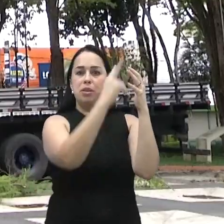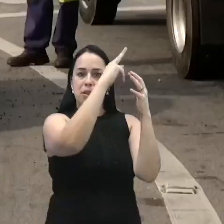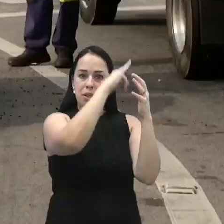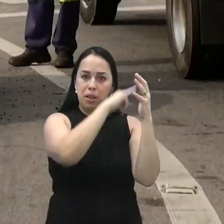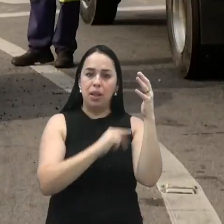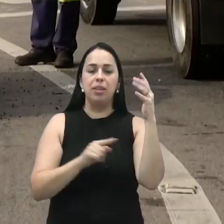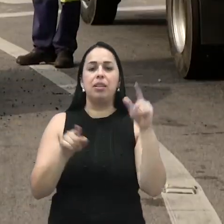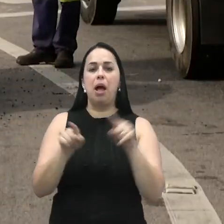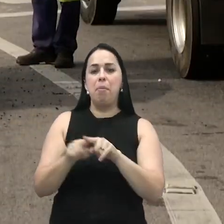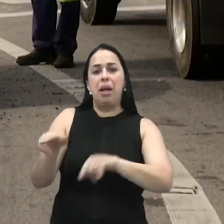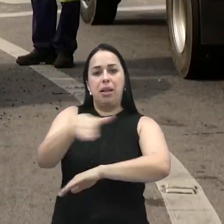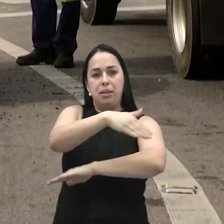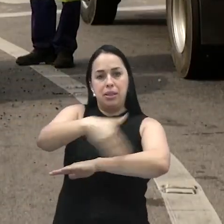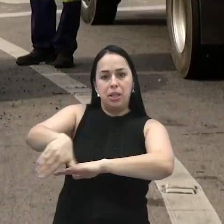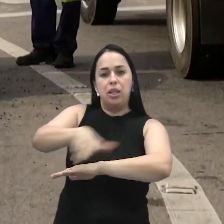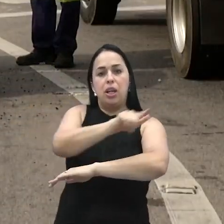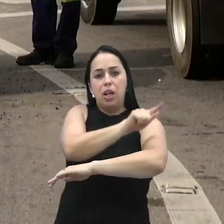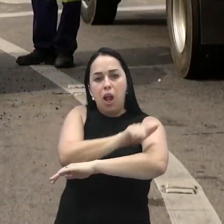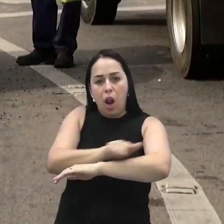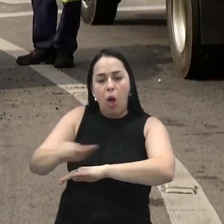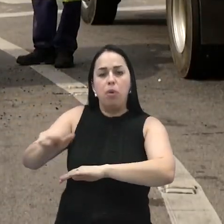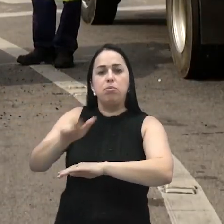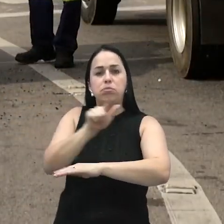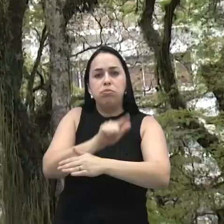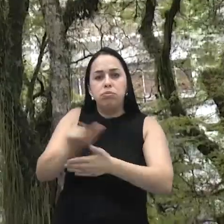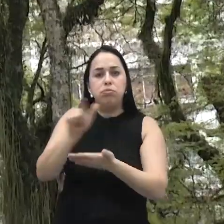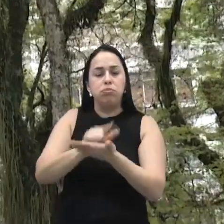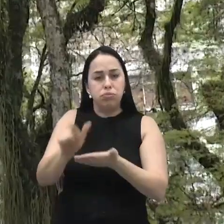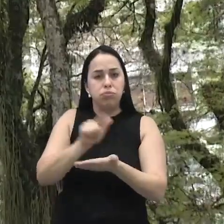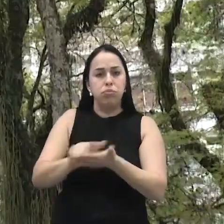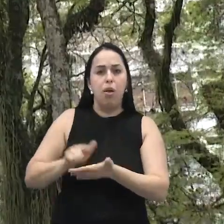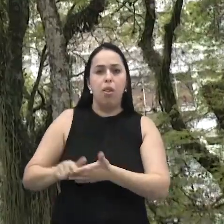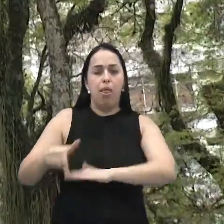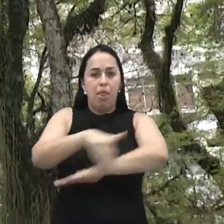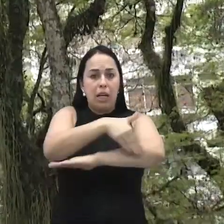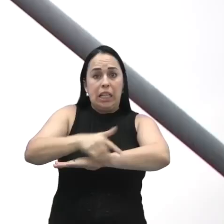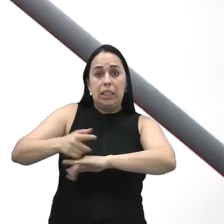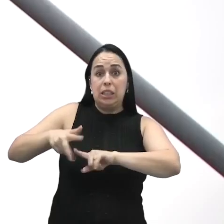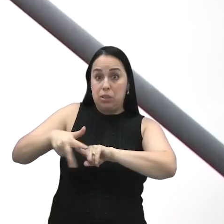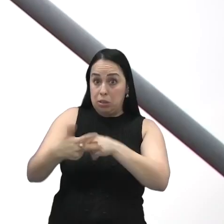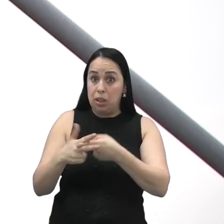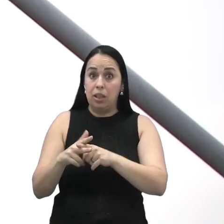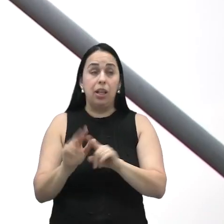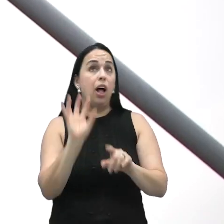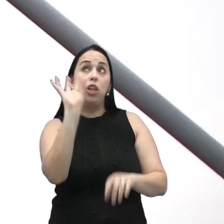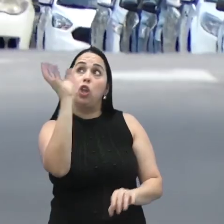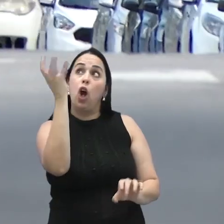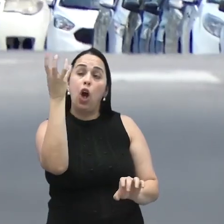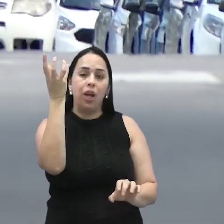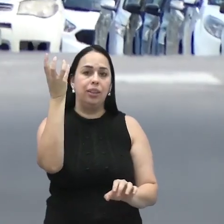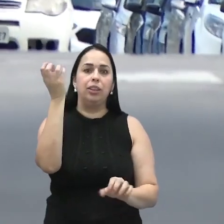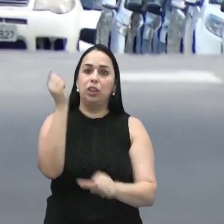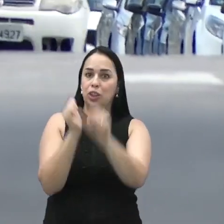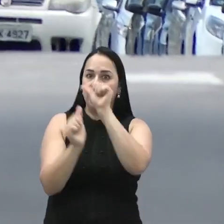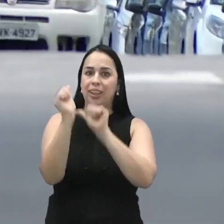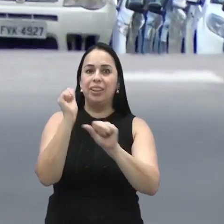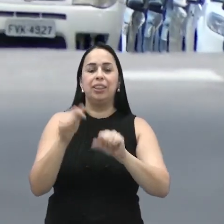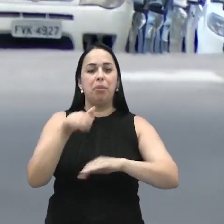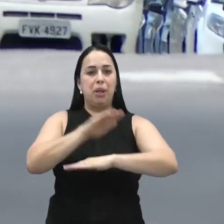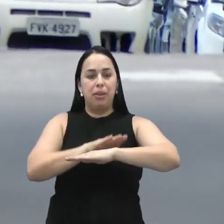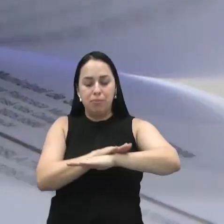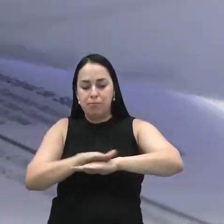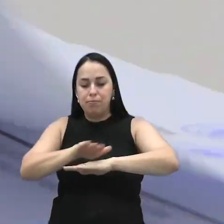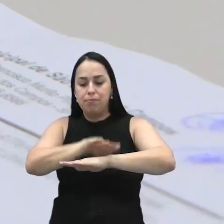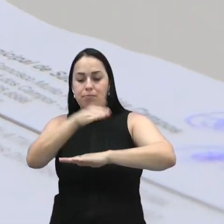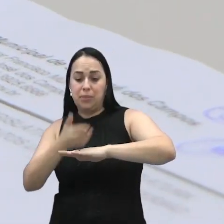cidade, entre eles, obras de melhorias viárias, podas de árvores, troca de lâmpada e instalação de